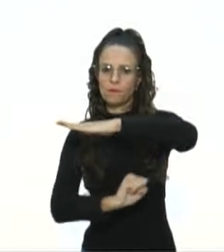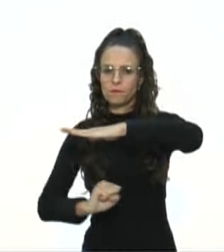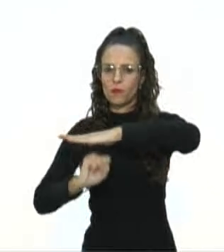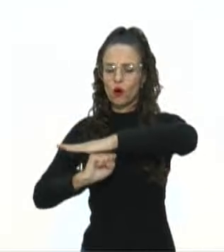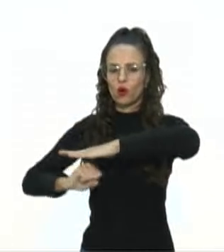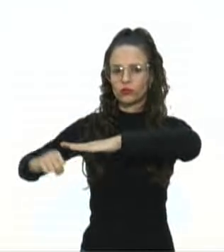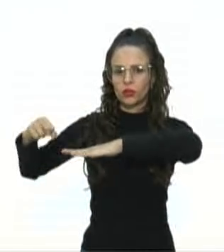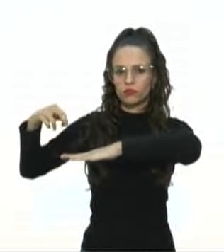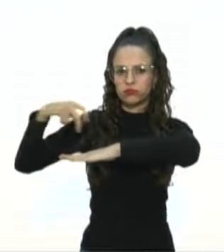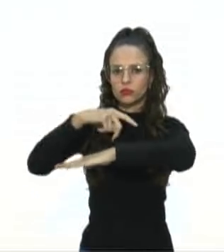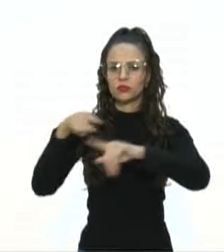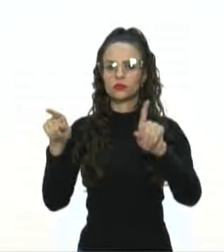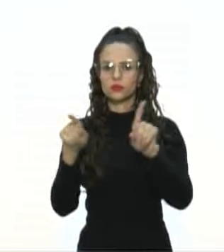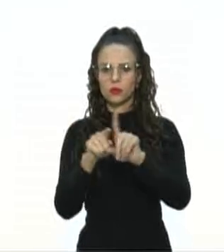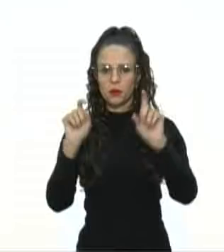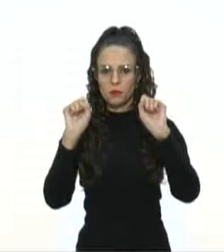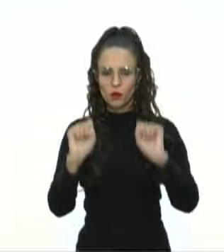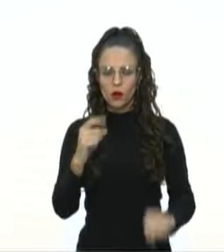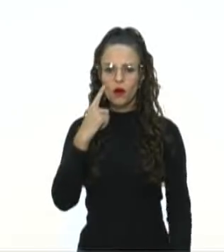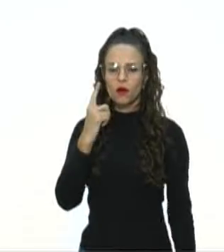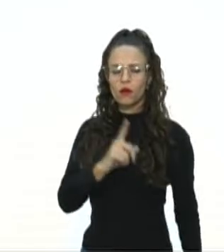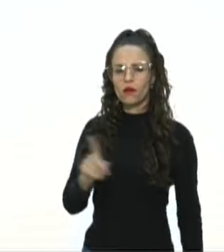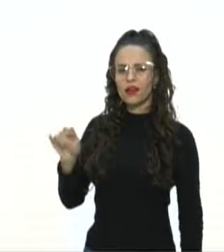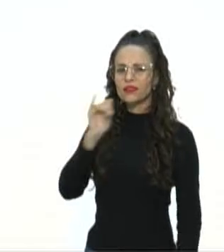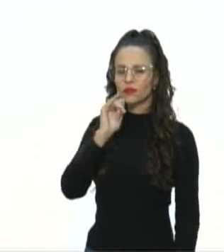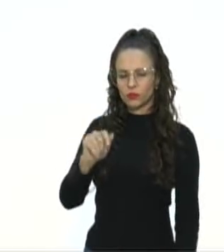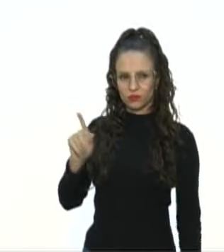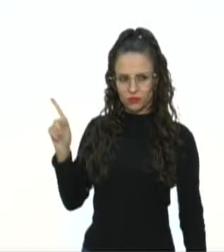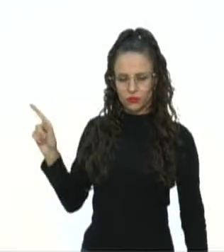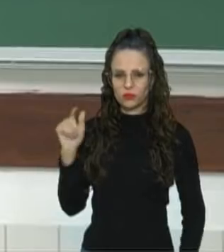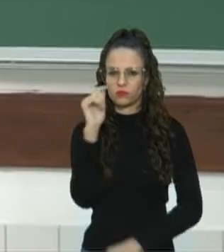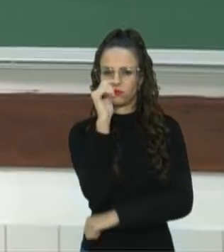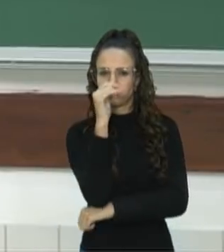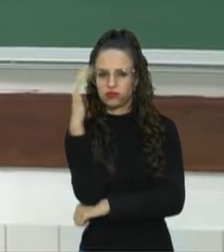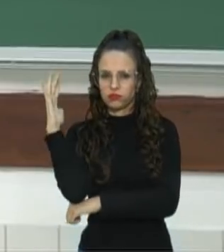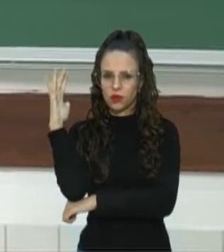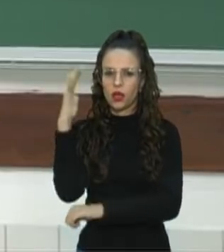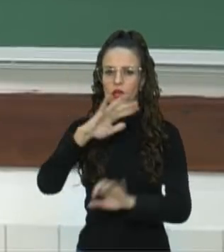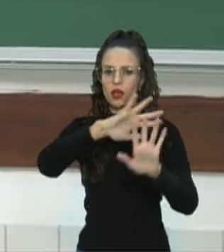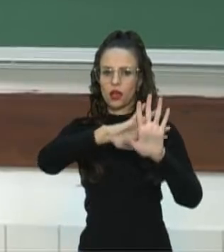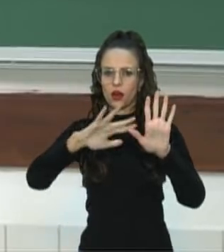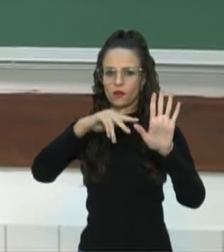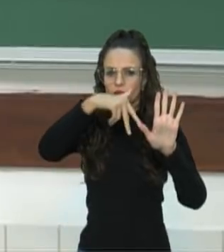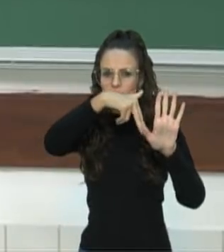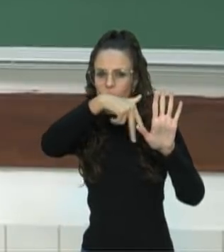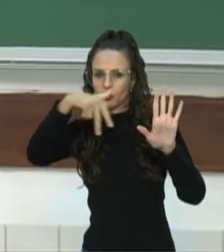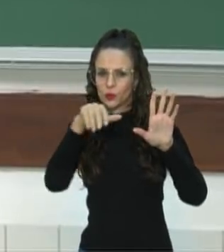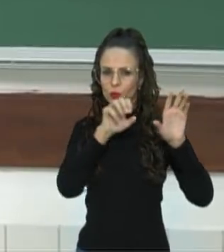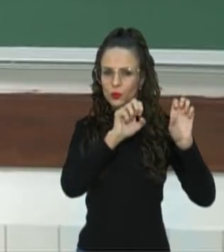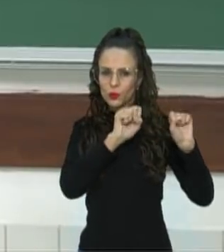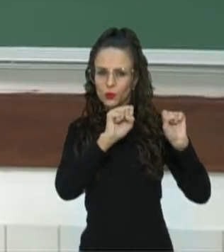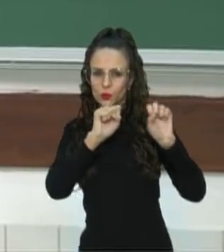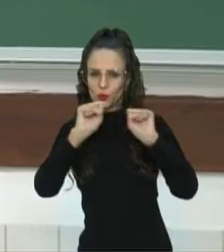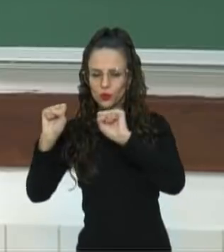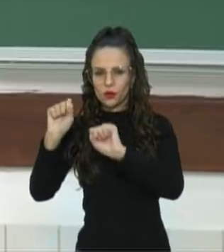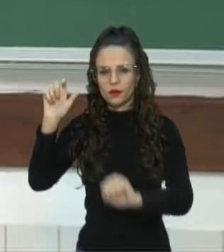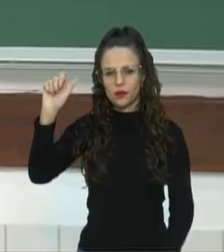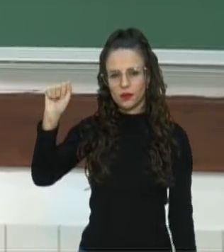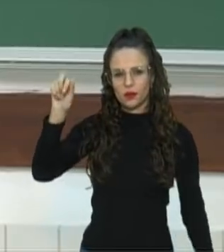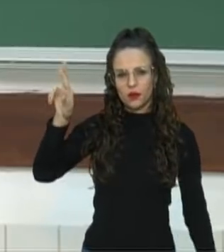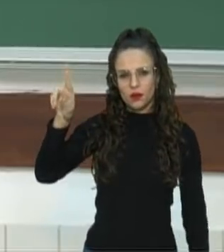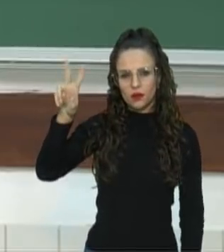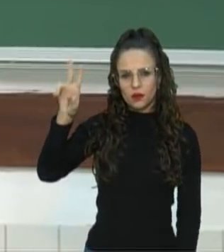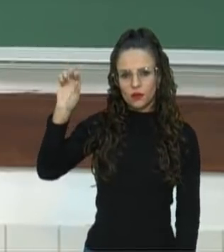entre outras atividades que podem ser criadas, né? Então, a ideia do arvorismo é a presença fundamental das árvores, né? Então, nas